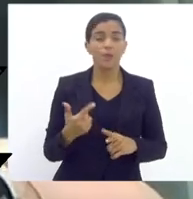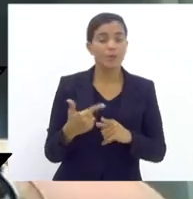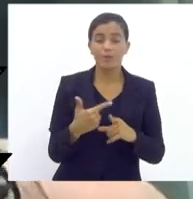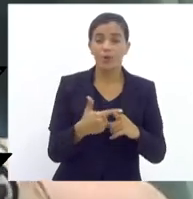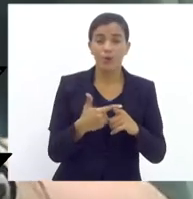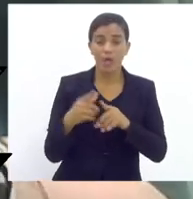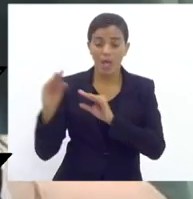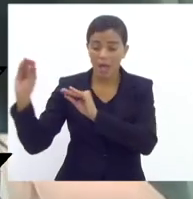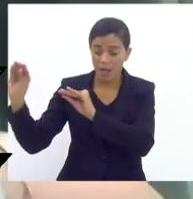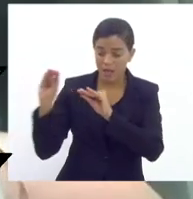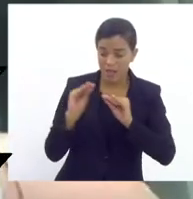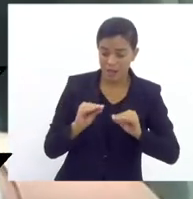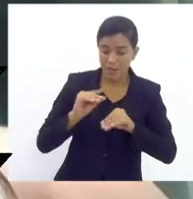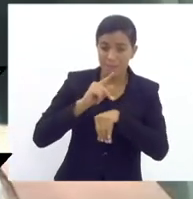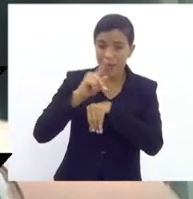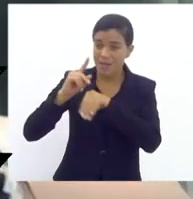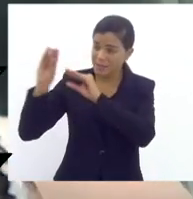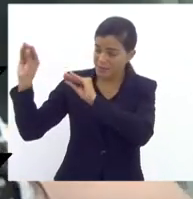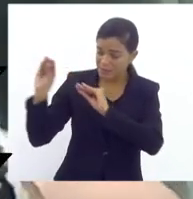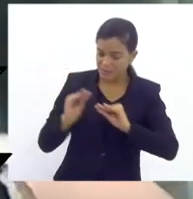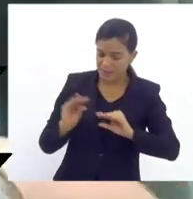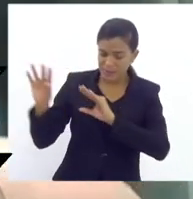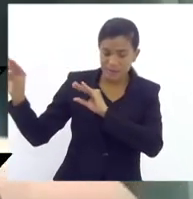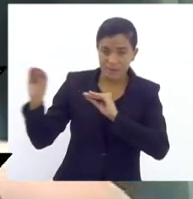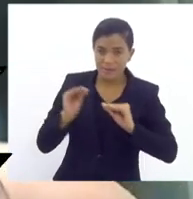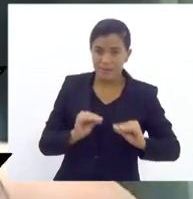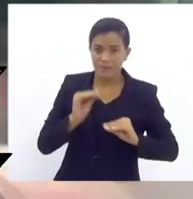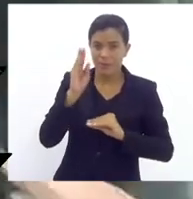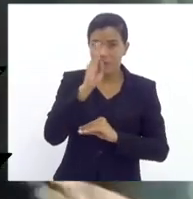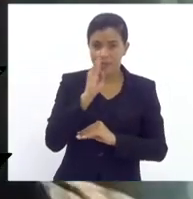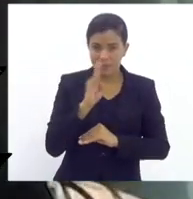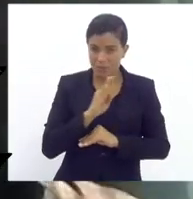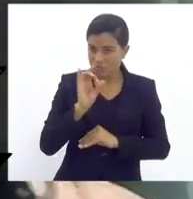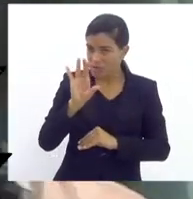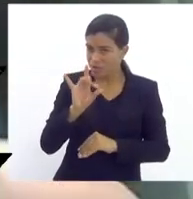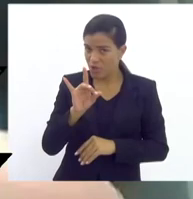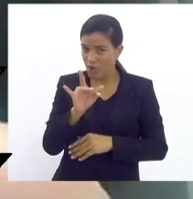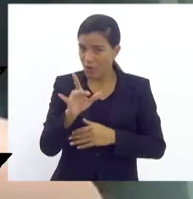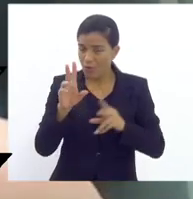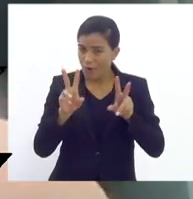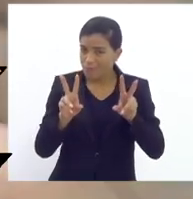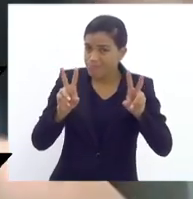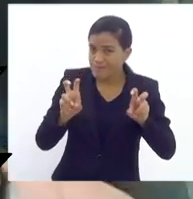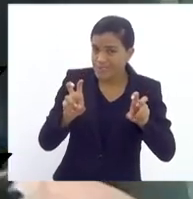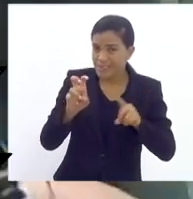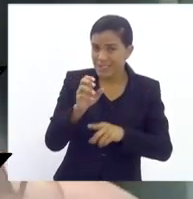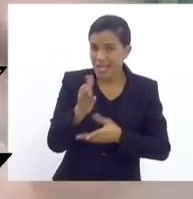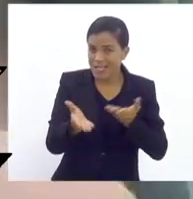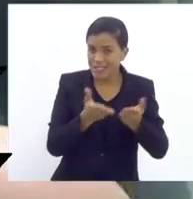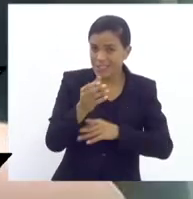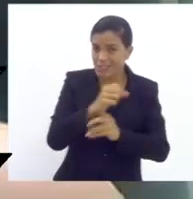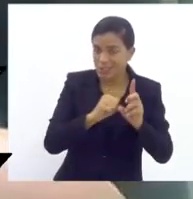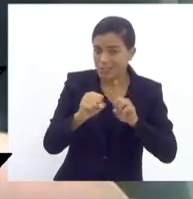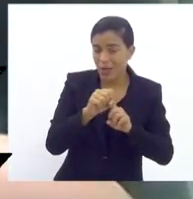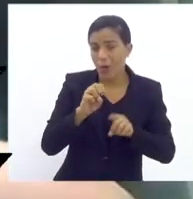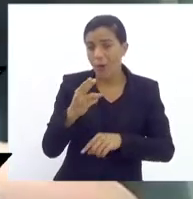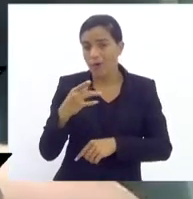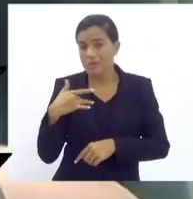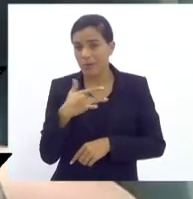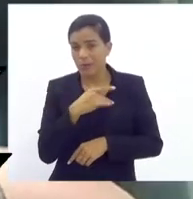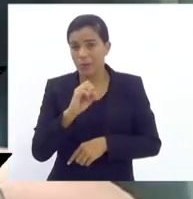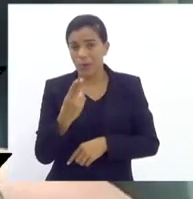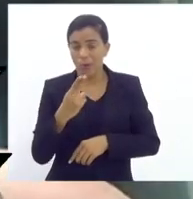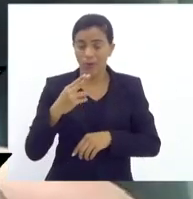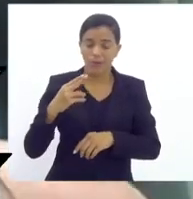questão migratória ela envolve várias áreas né Ela não é uma questão só da assistência social ou só da Saúde enfim ou só da educação